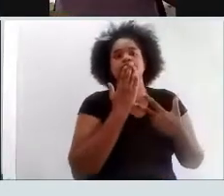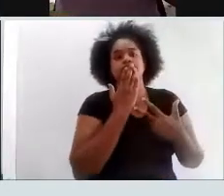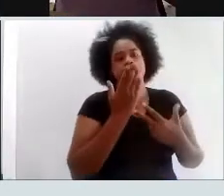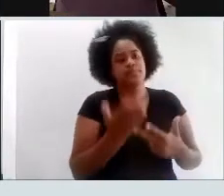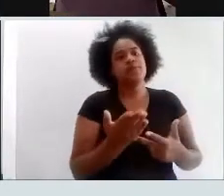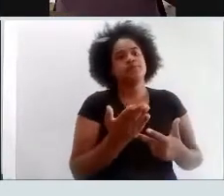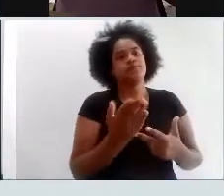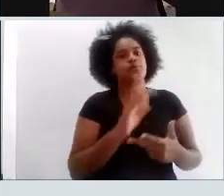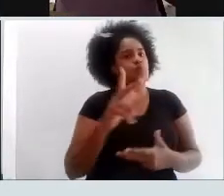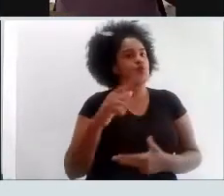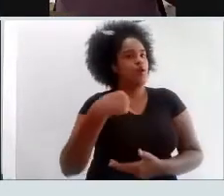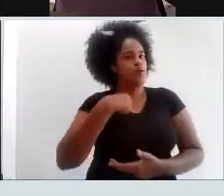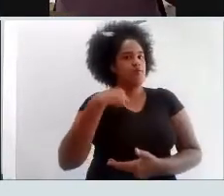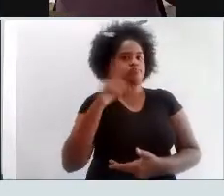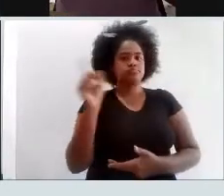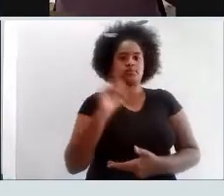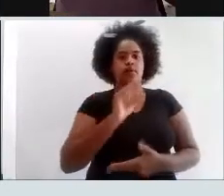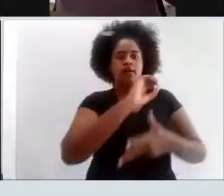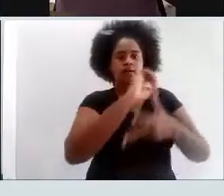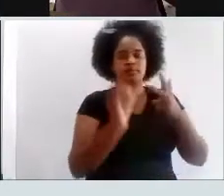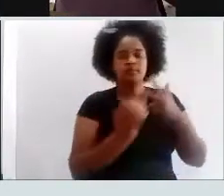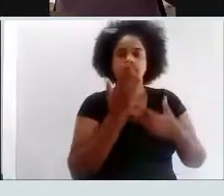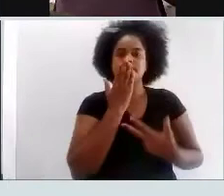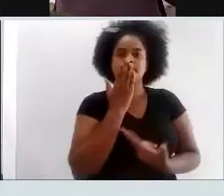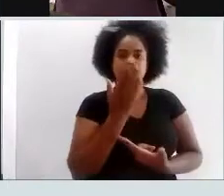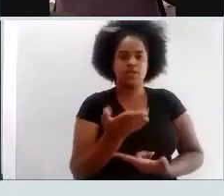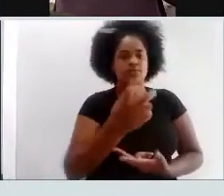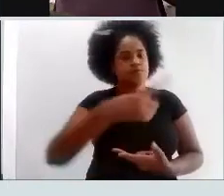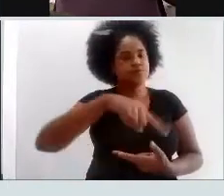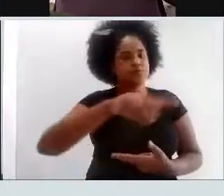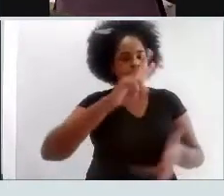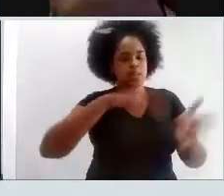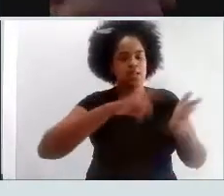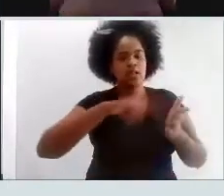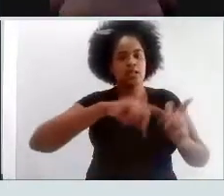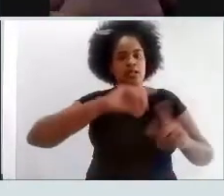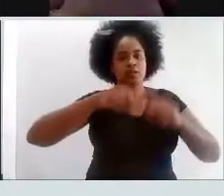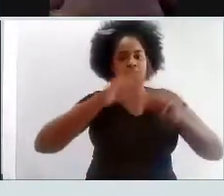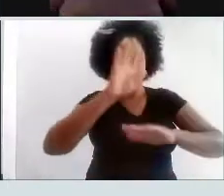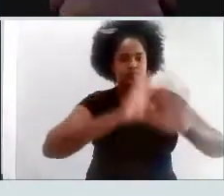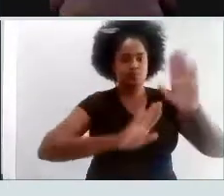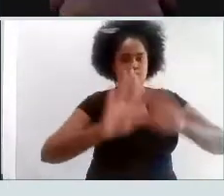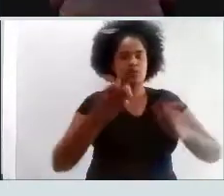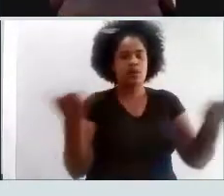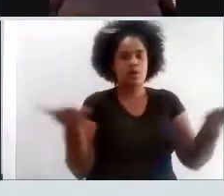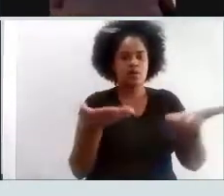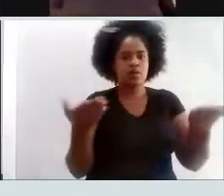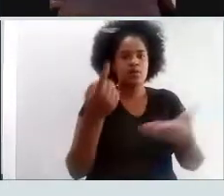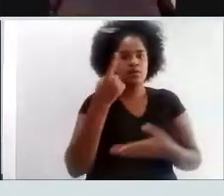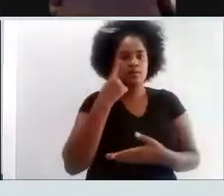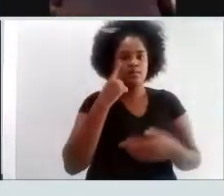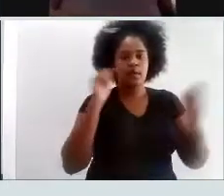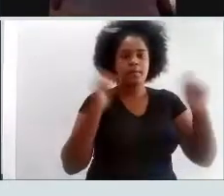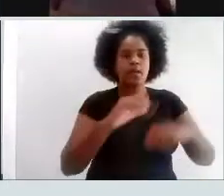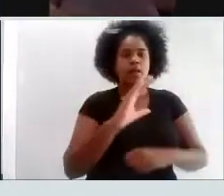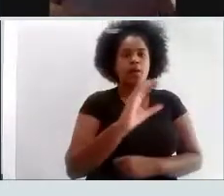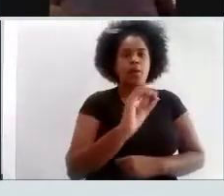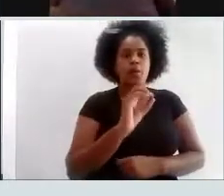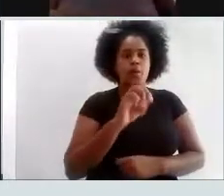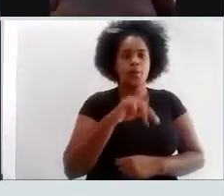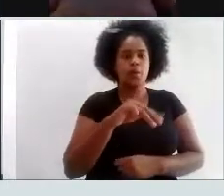quer. Depois você lê com cuidado. E aí a gente entra pelas competências, mas professora, que danado